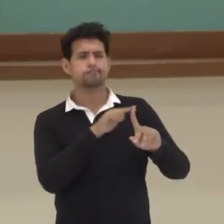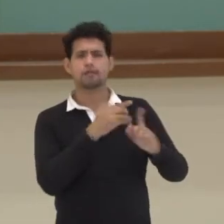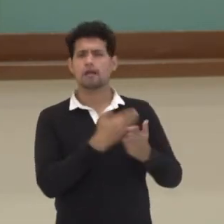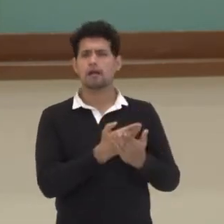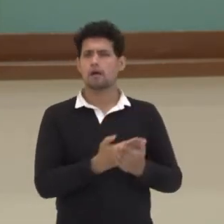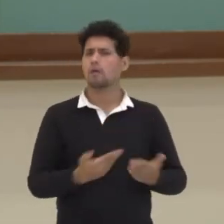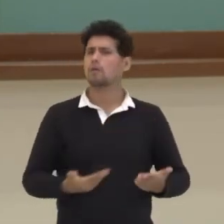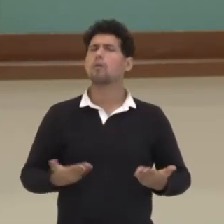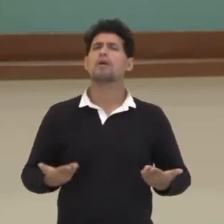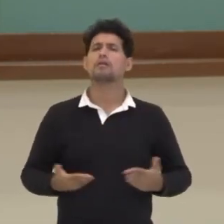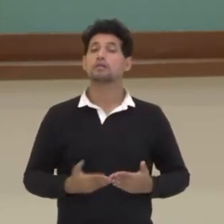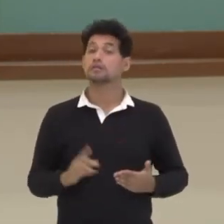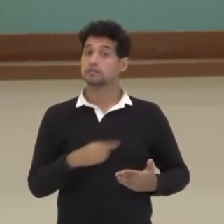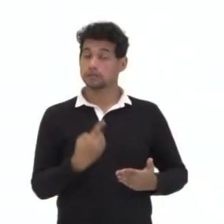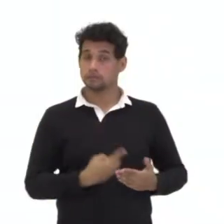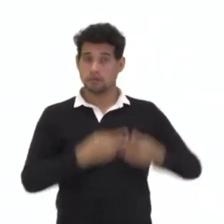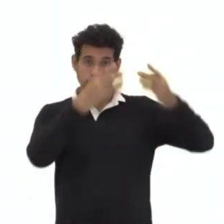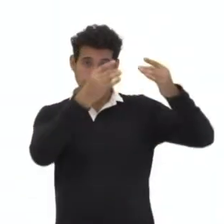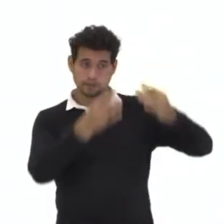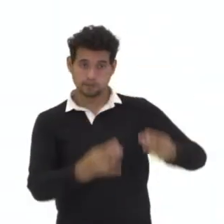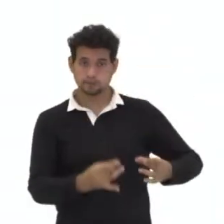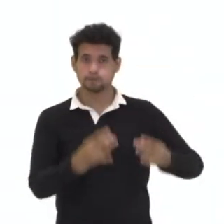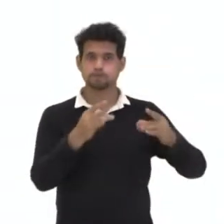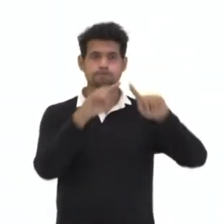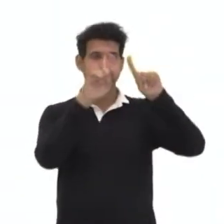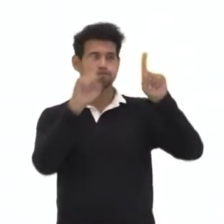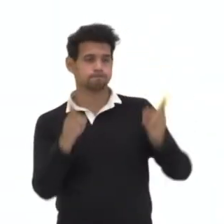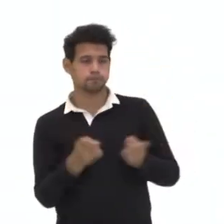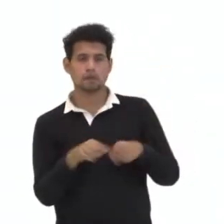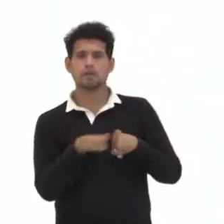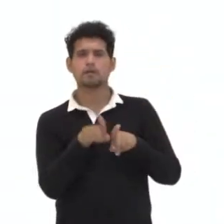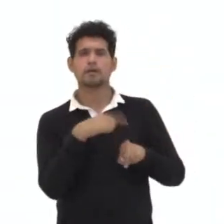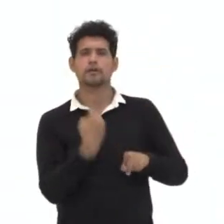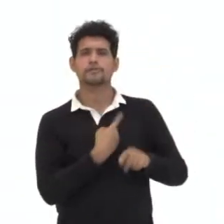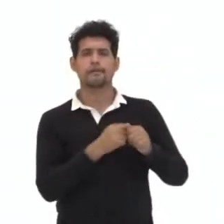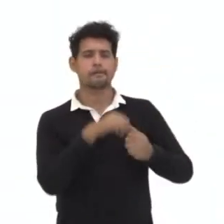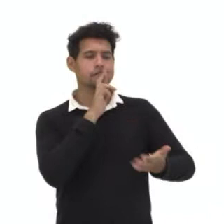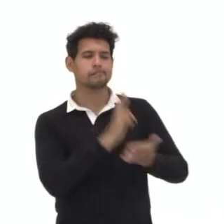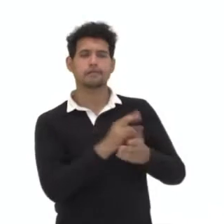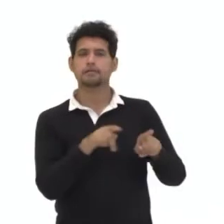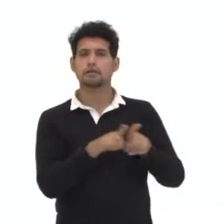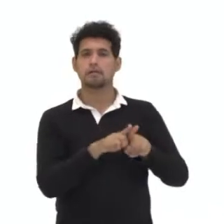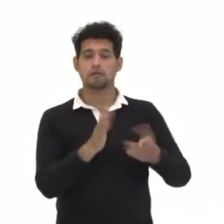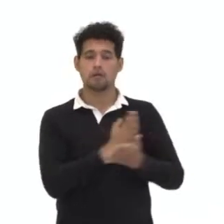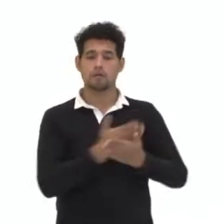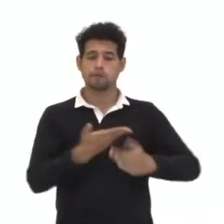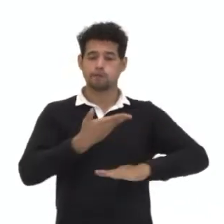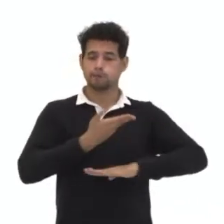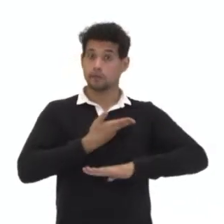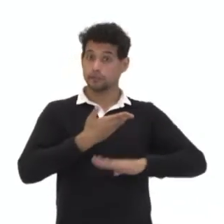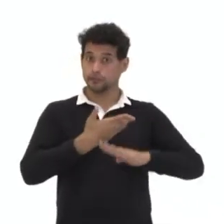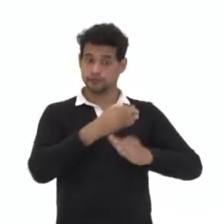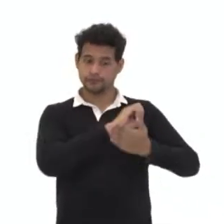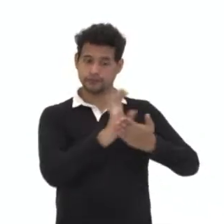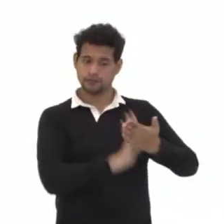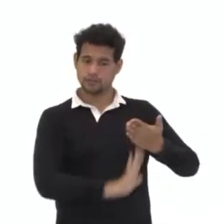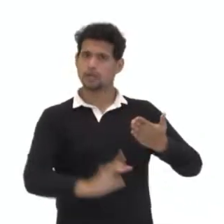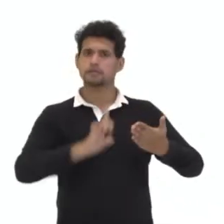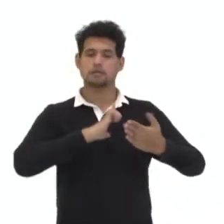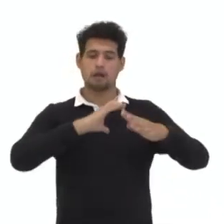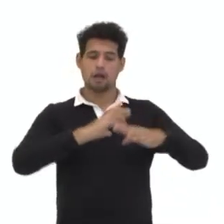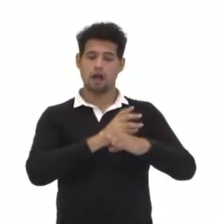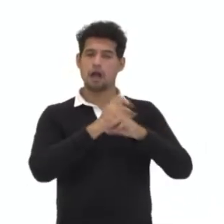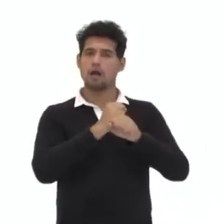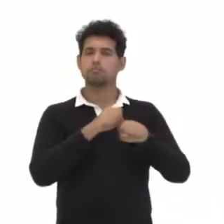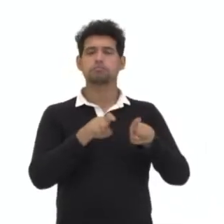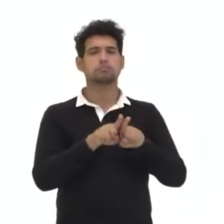de hoje? Nós vamos determinar a área do círculo e também vamos resolver situações, problemas envolvendo o cálculo da